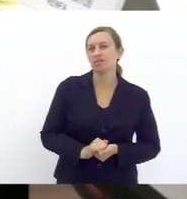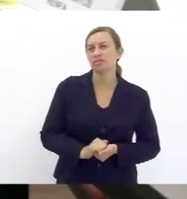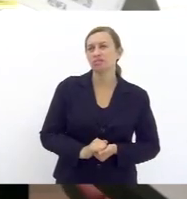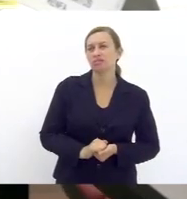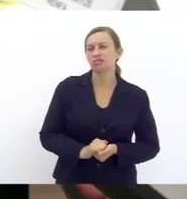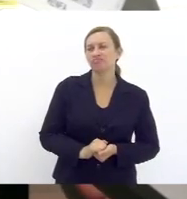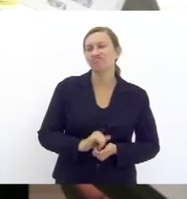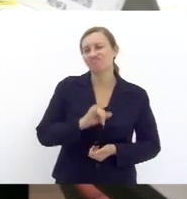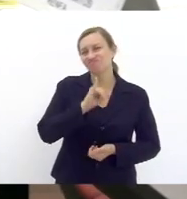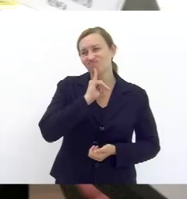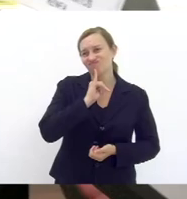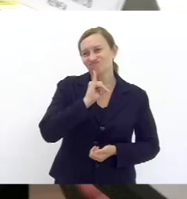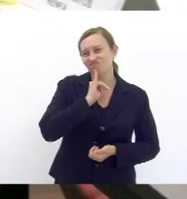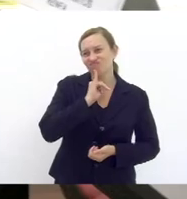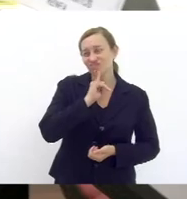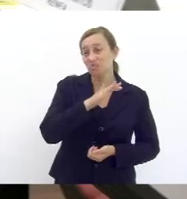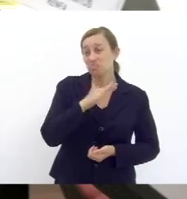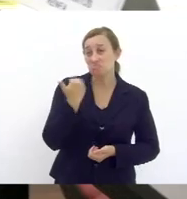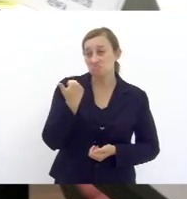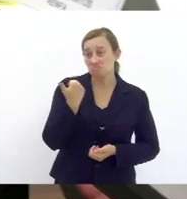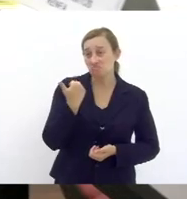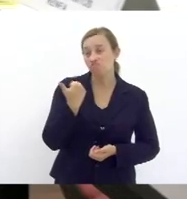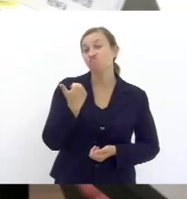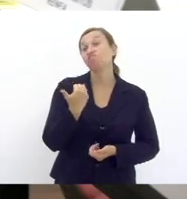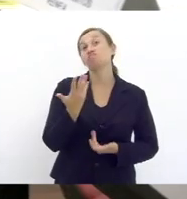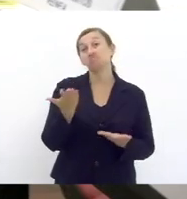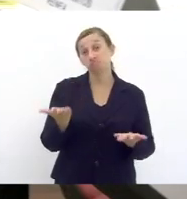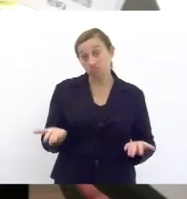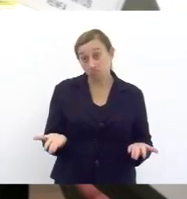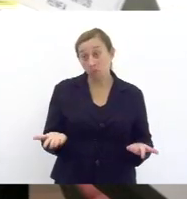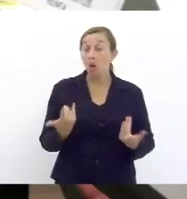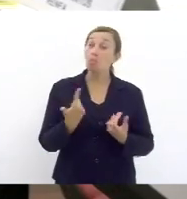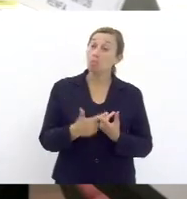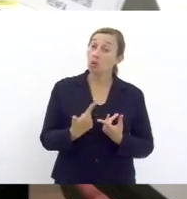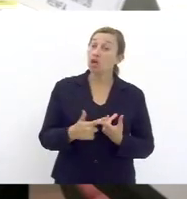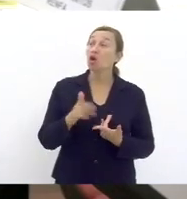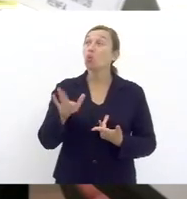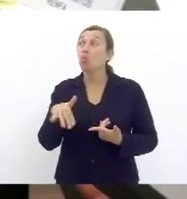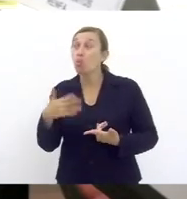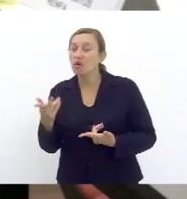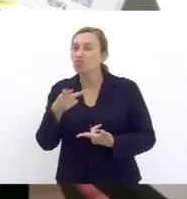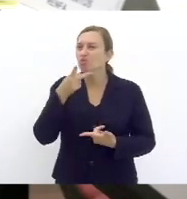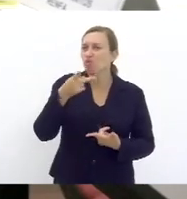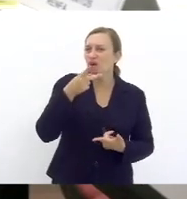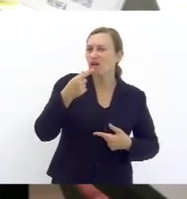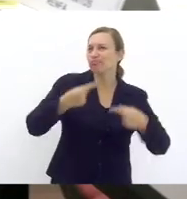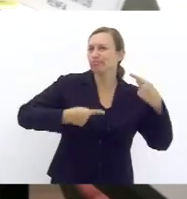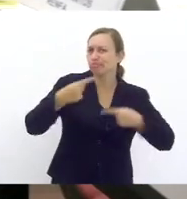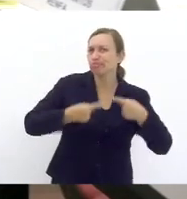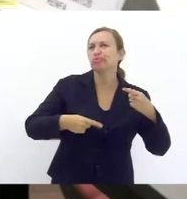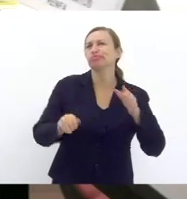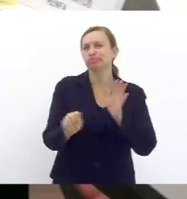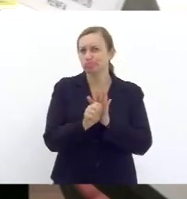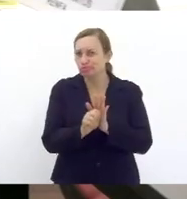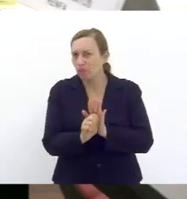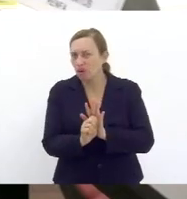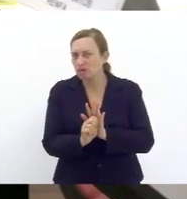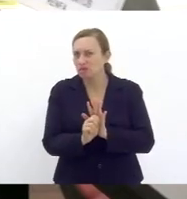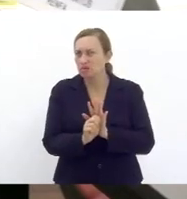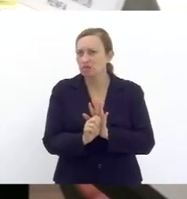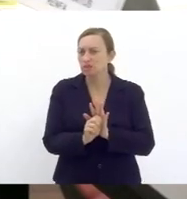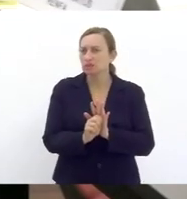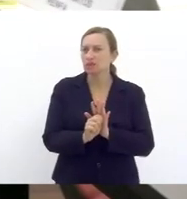infelizmente sobre mortes né porque quando sobre política de drogas e